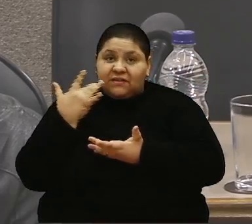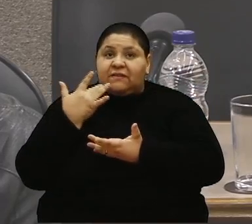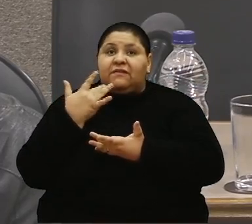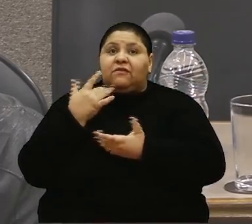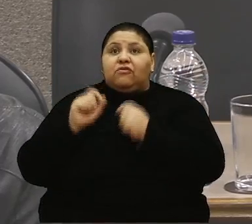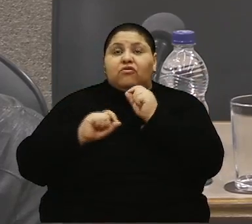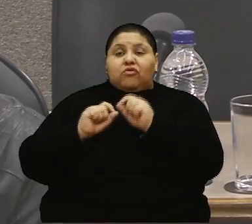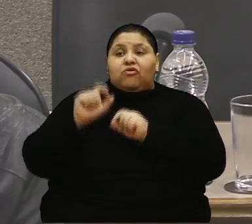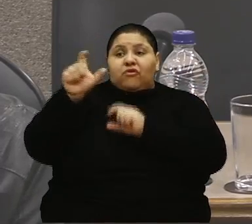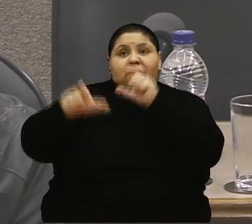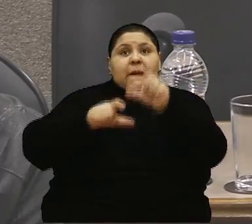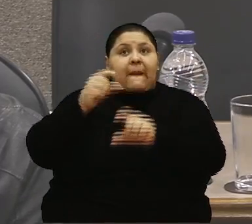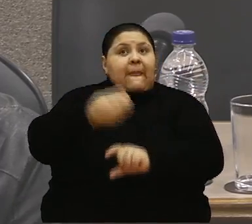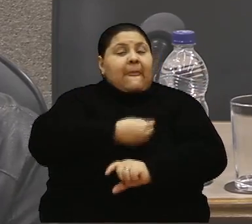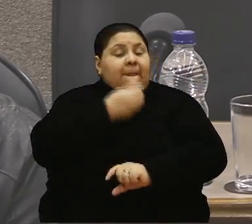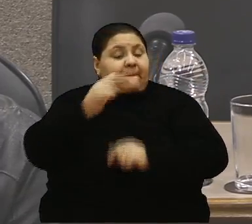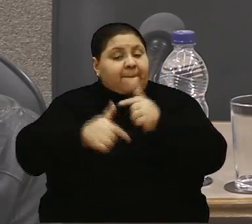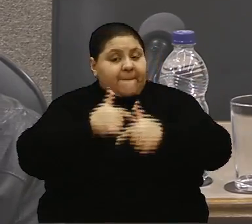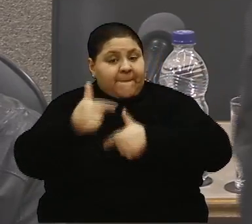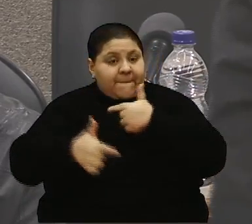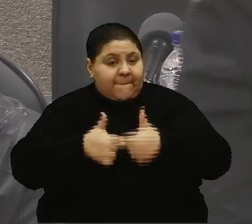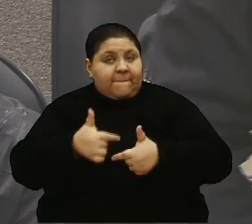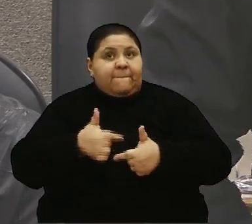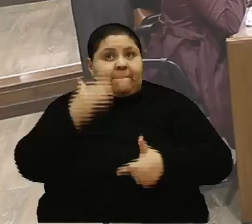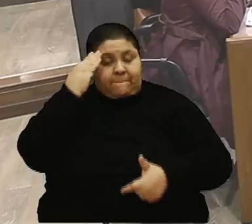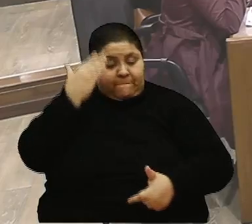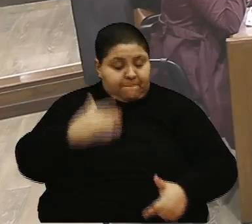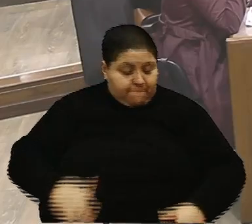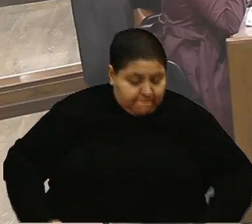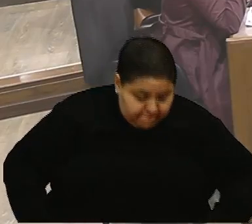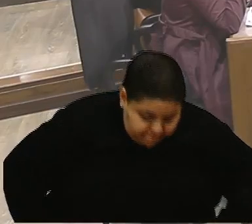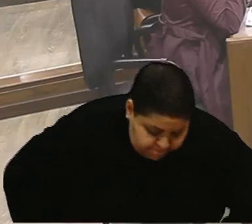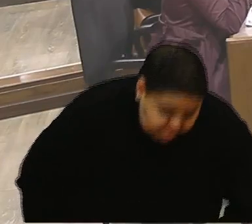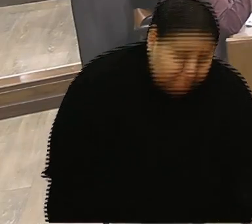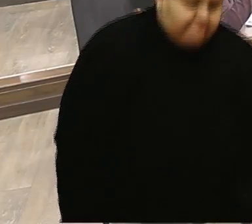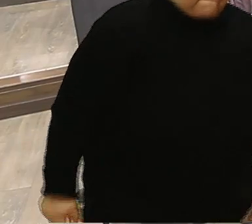situação que esse pessoal que trabalha encontra. Obrigado. Obrigado. E vou votar a favor. Declaração.